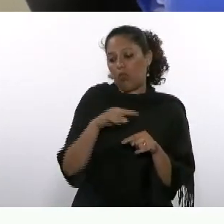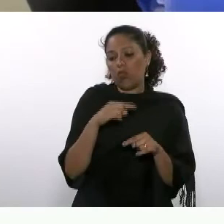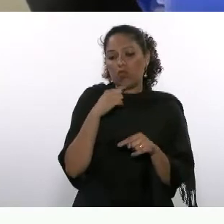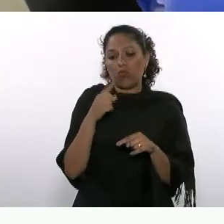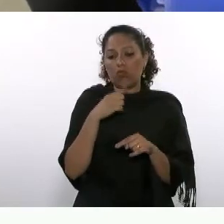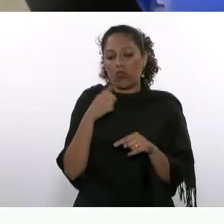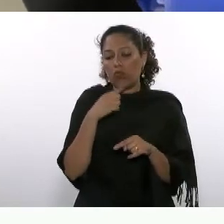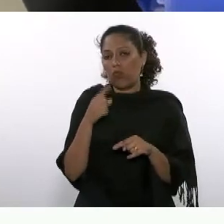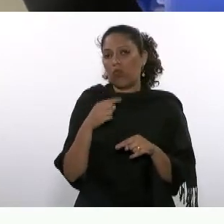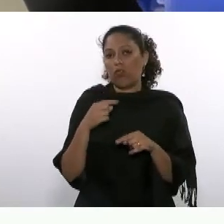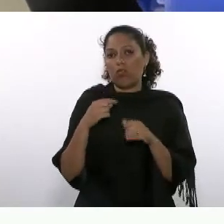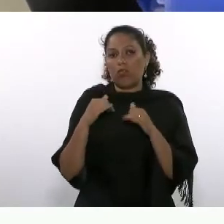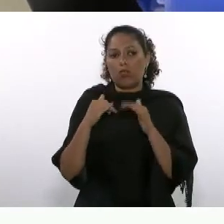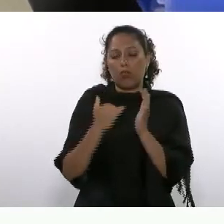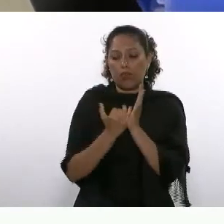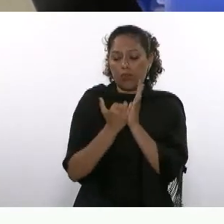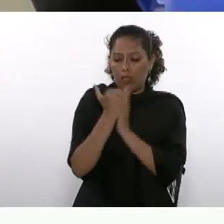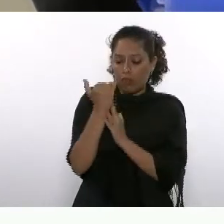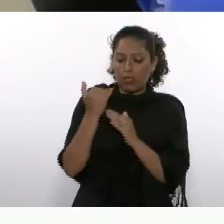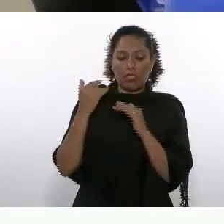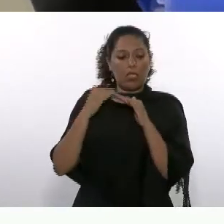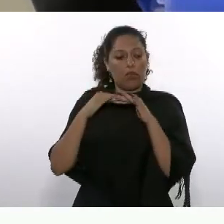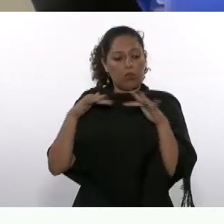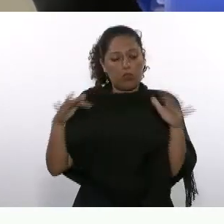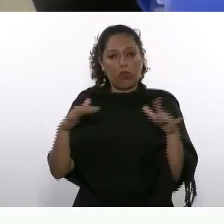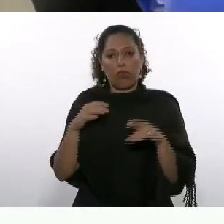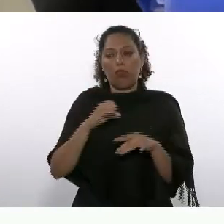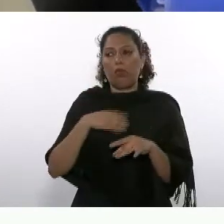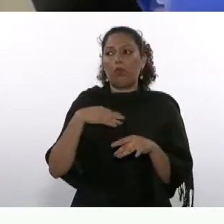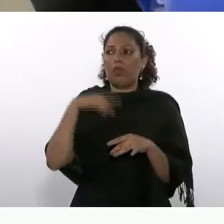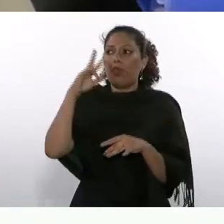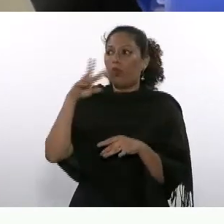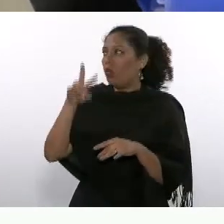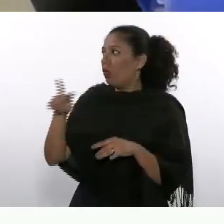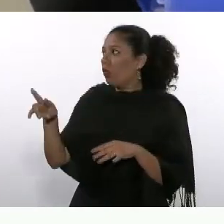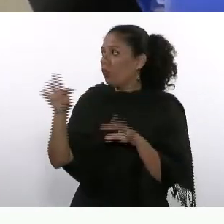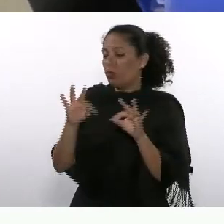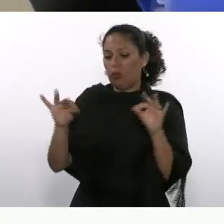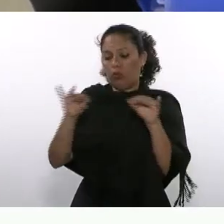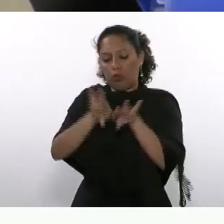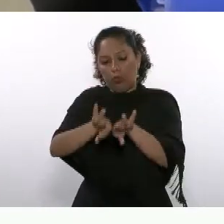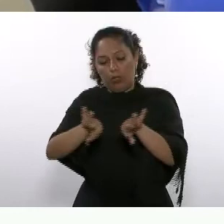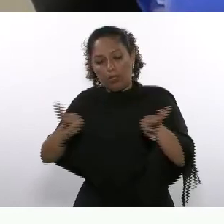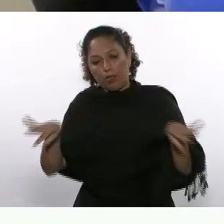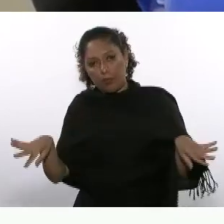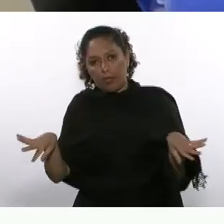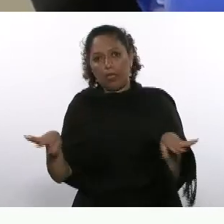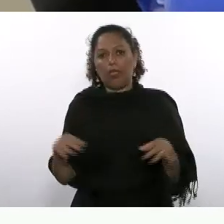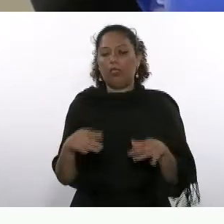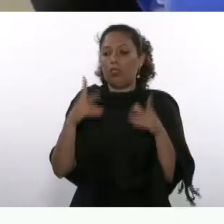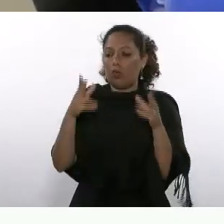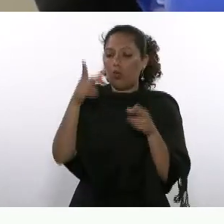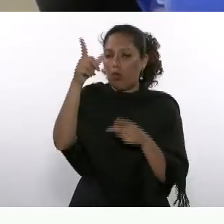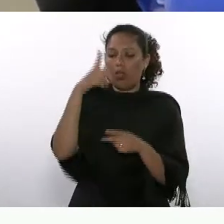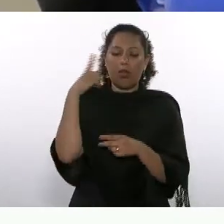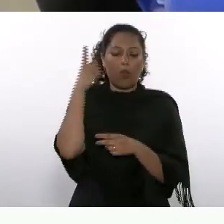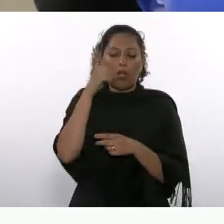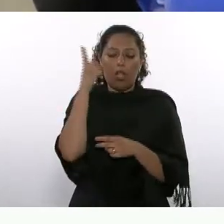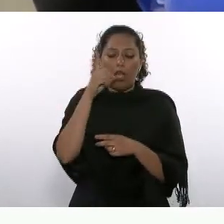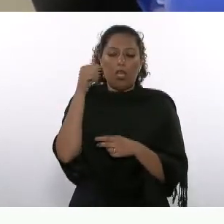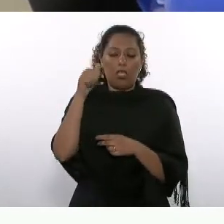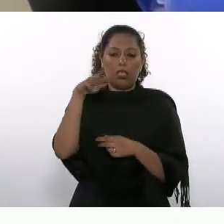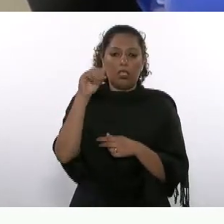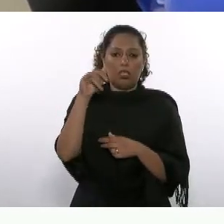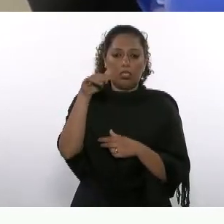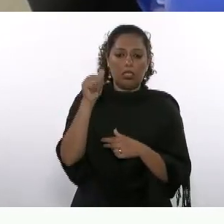efetivo avanço e desenvolvimento se eu olho as partes em separado, como a Adriana bem sinalizou. Né? Você tem